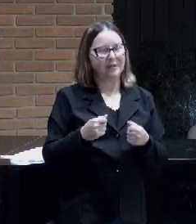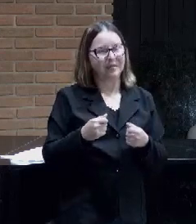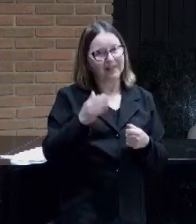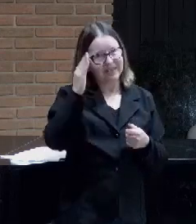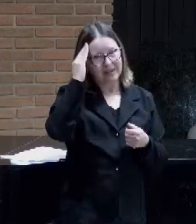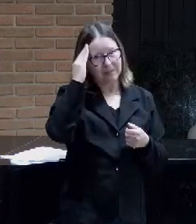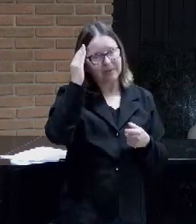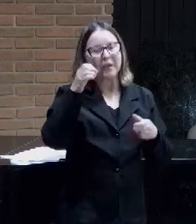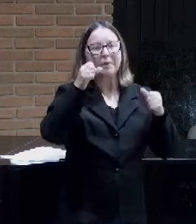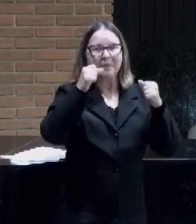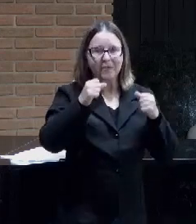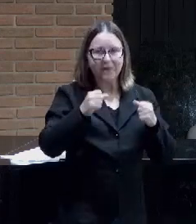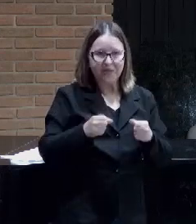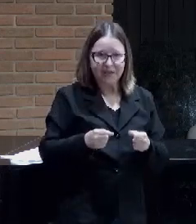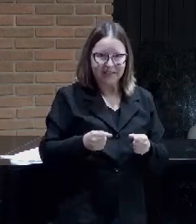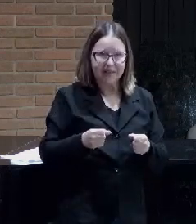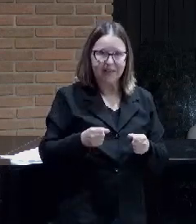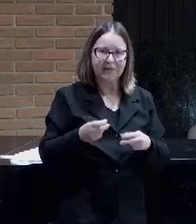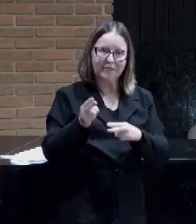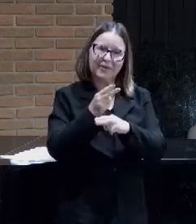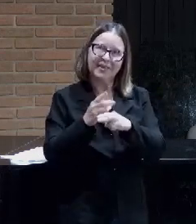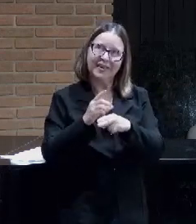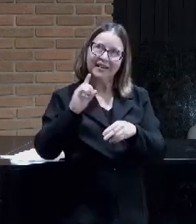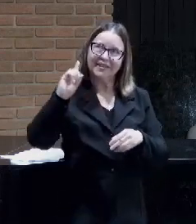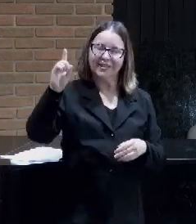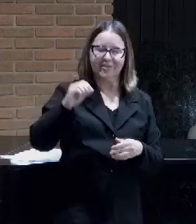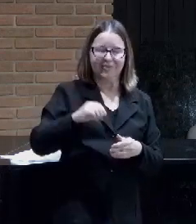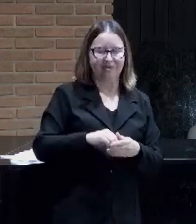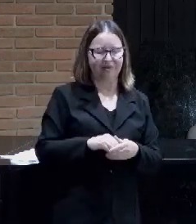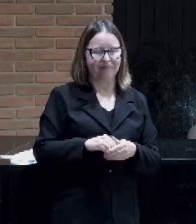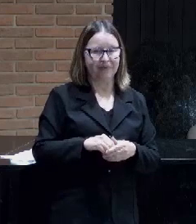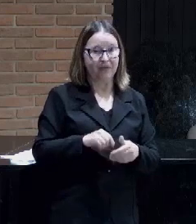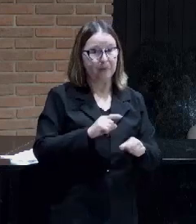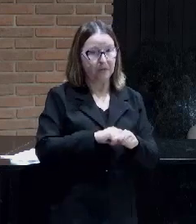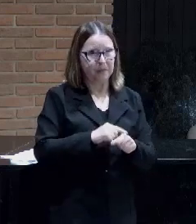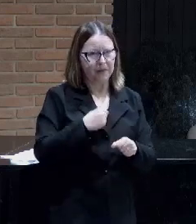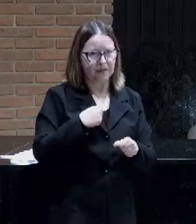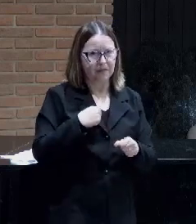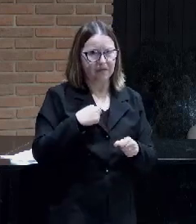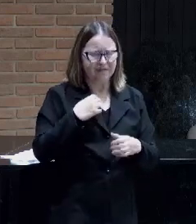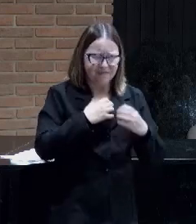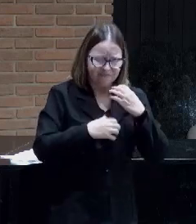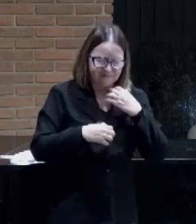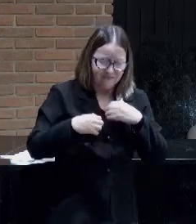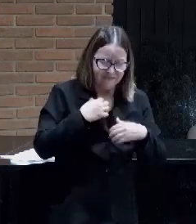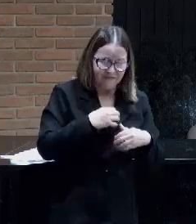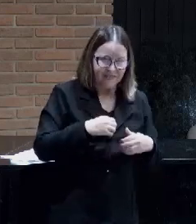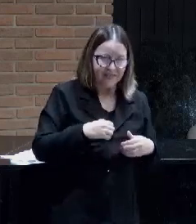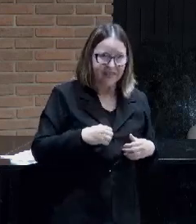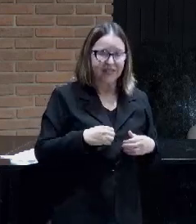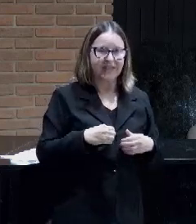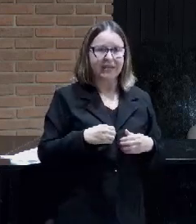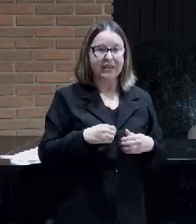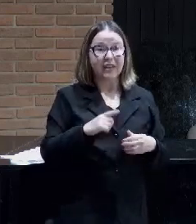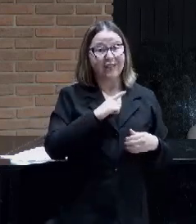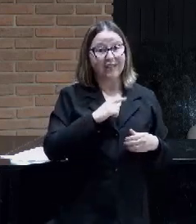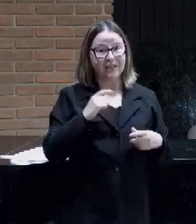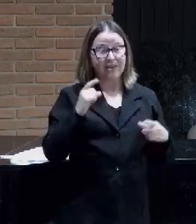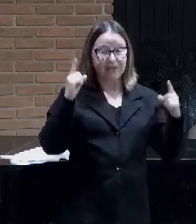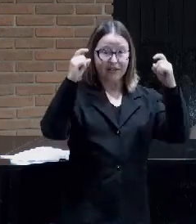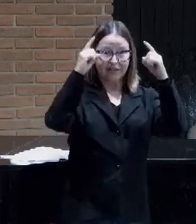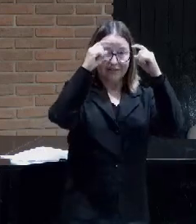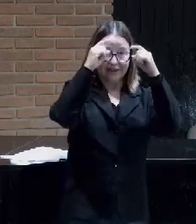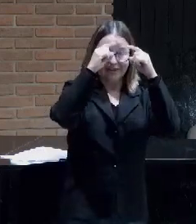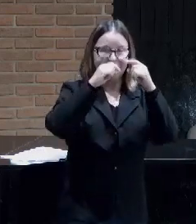que eu gosto bastante, eu sempre escuto em momentos em que eu estou um pouco angustiado, ou muito angustiado, porque eu estou tendo dificuldade em orar, ler a Bíblia e